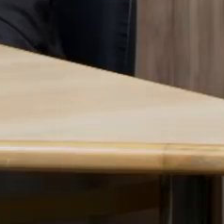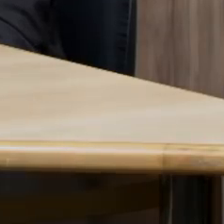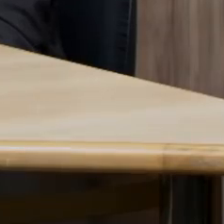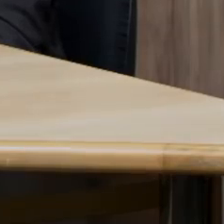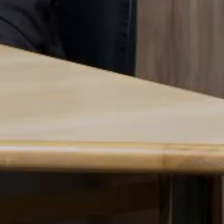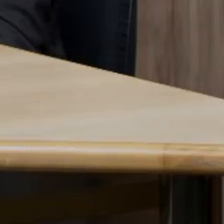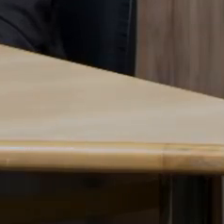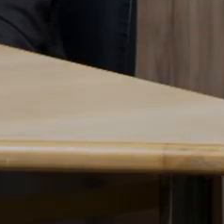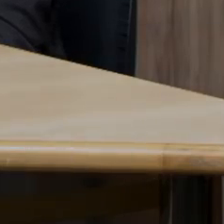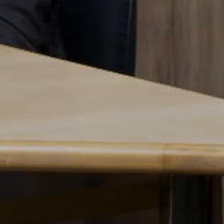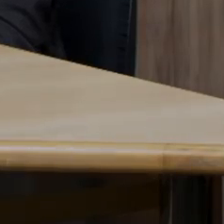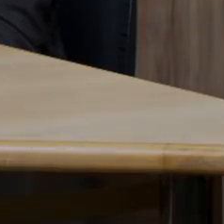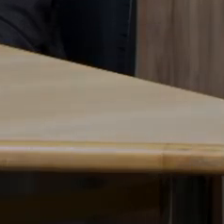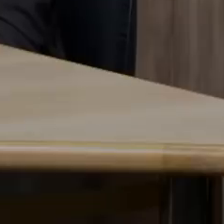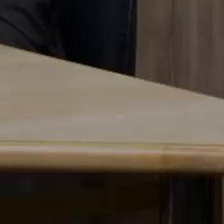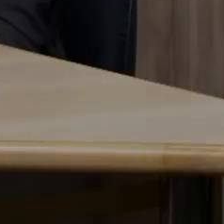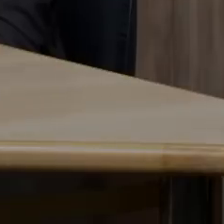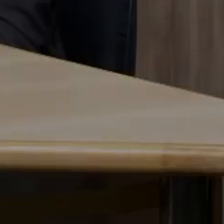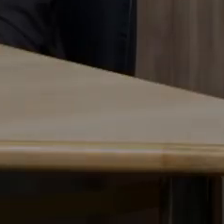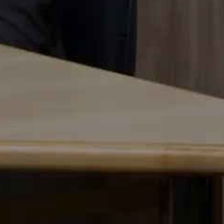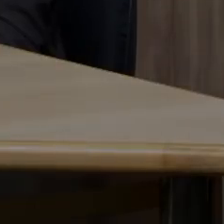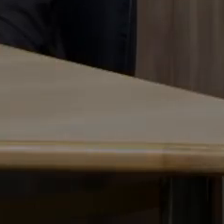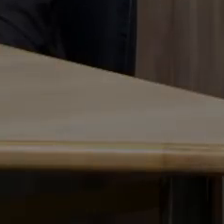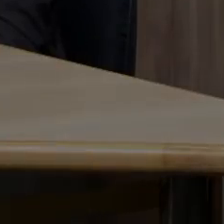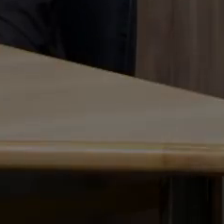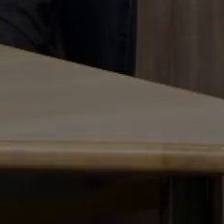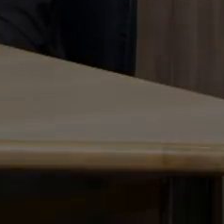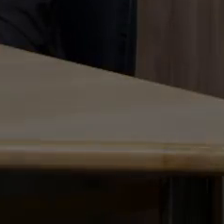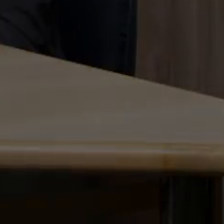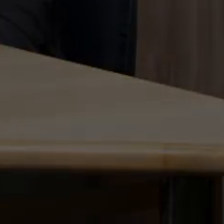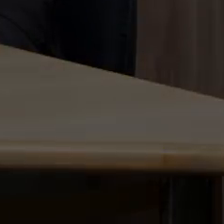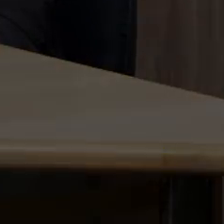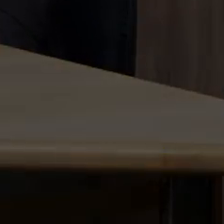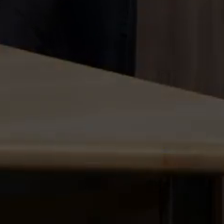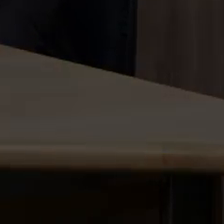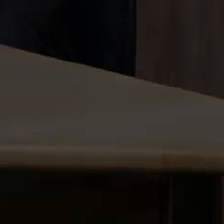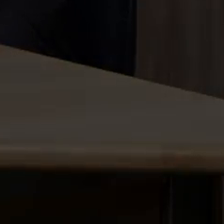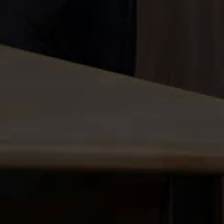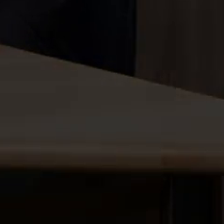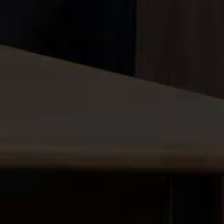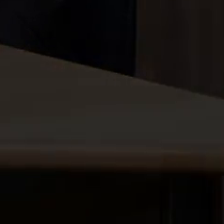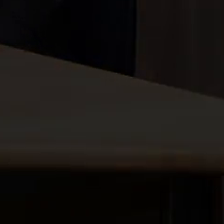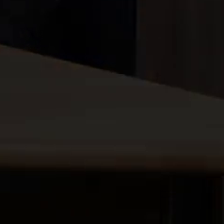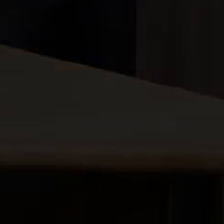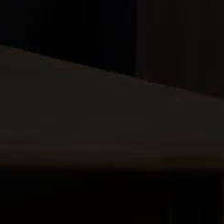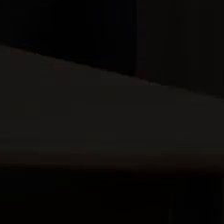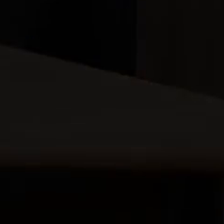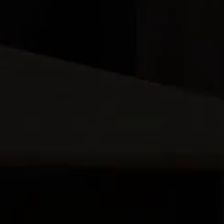Você acabou de assistir na TV Web Manaim Conversas Bíblicas.